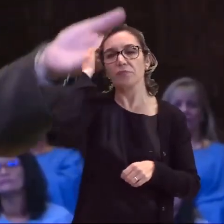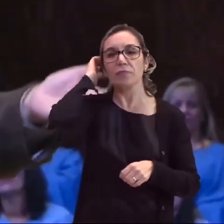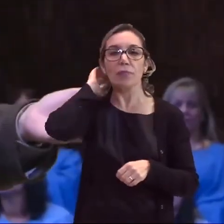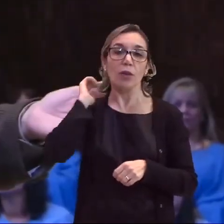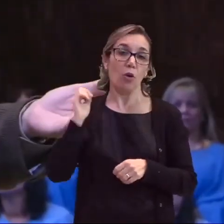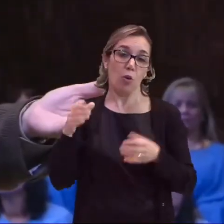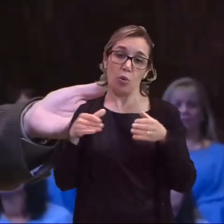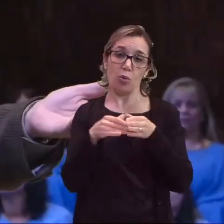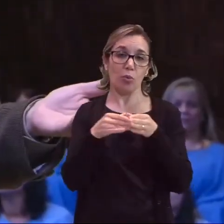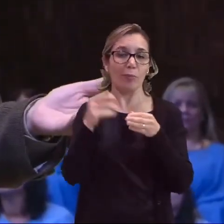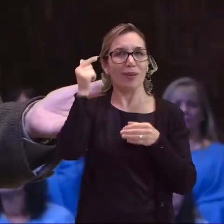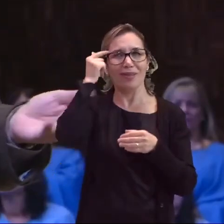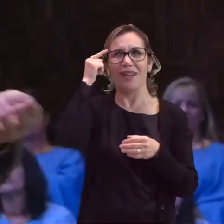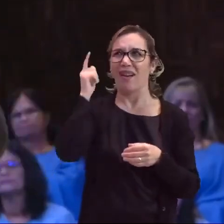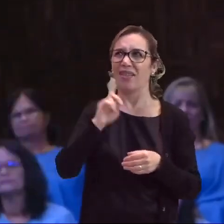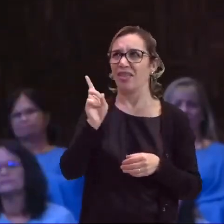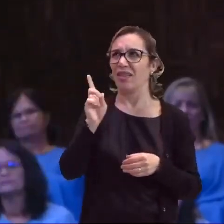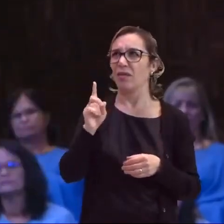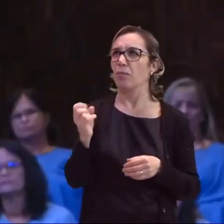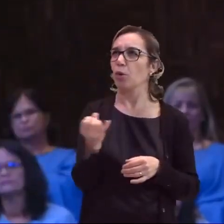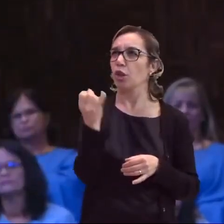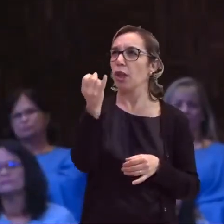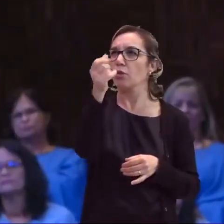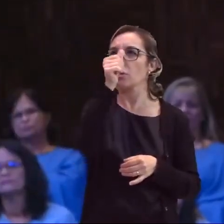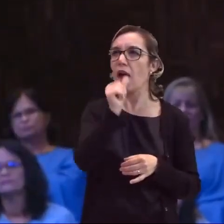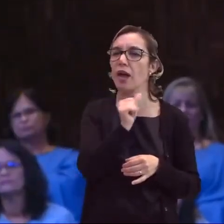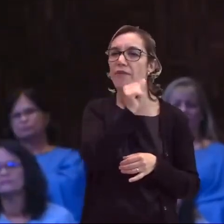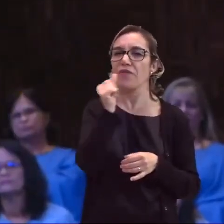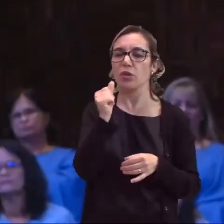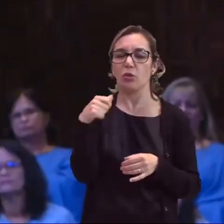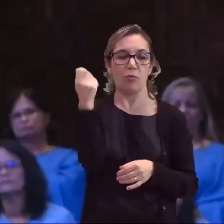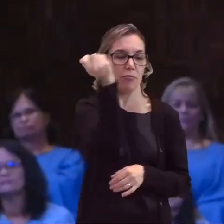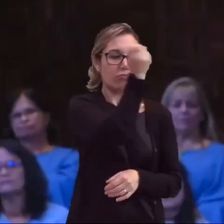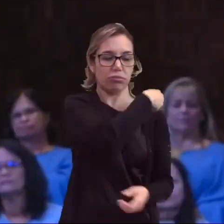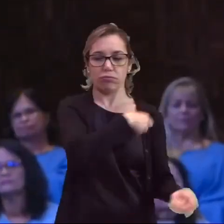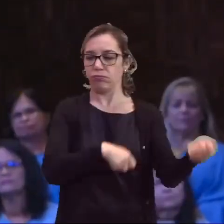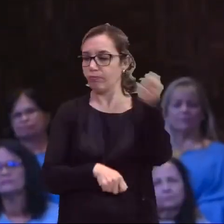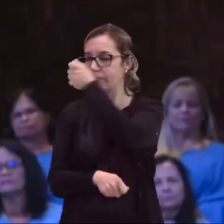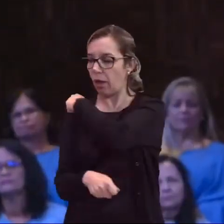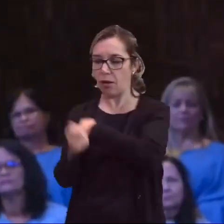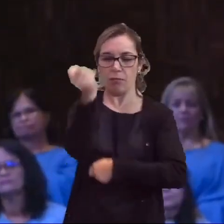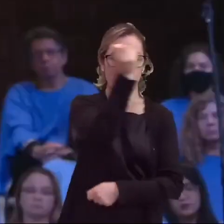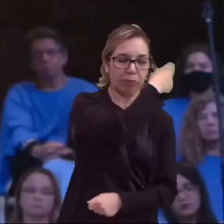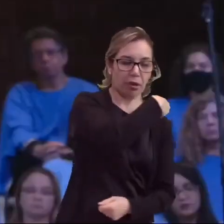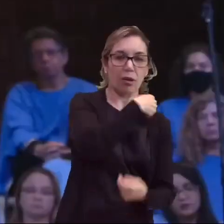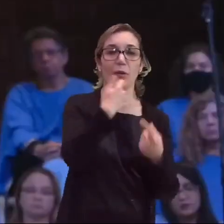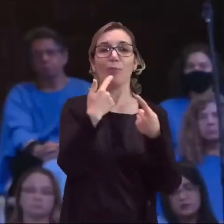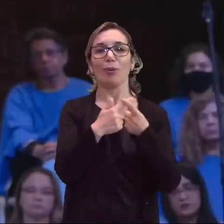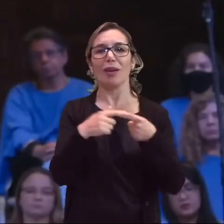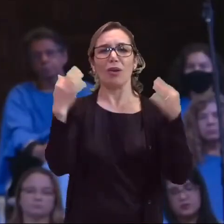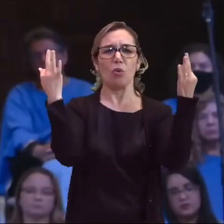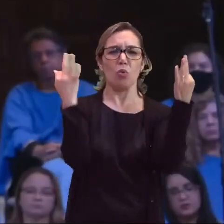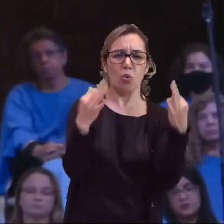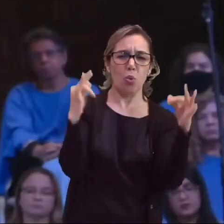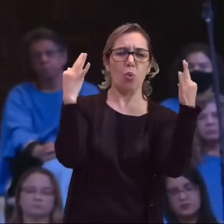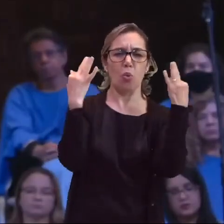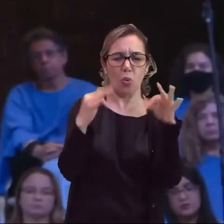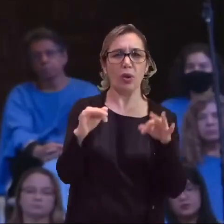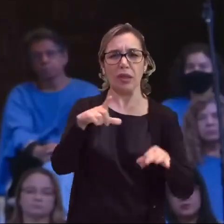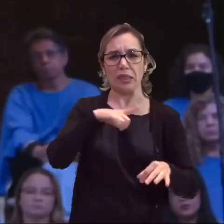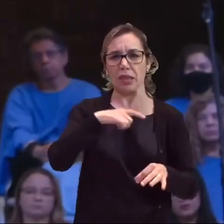autoflagelação Então você vai encontrar nos livros de história e eles pegavam os